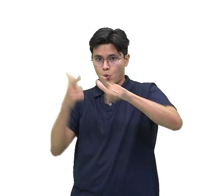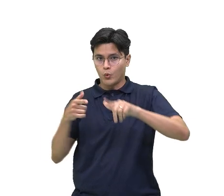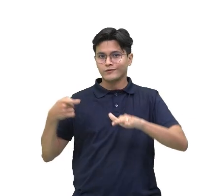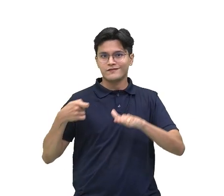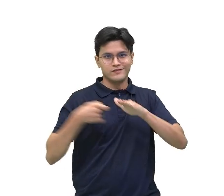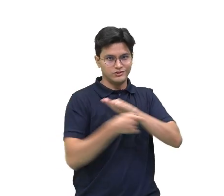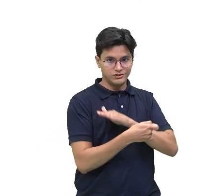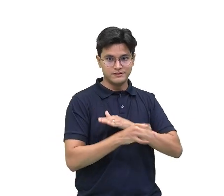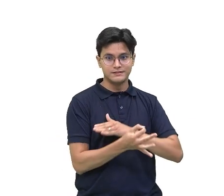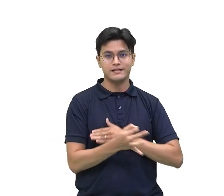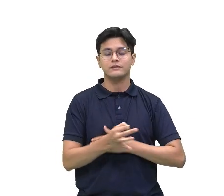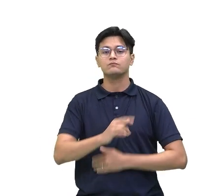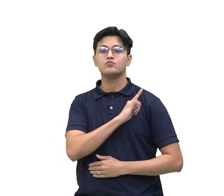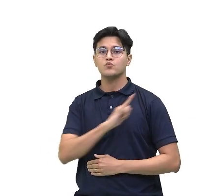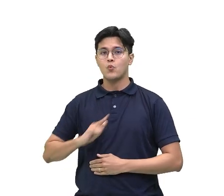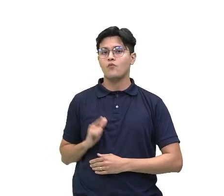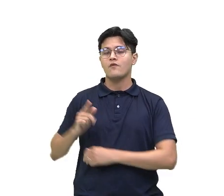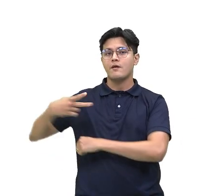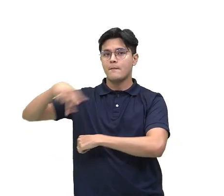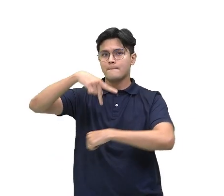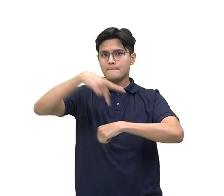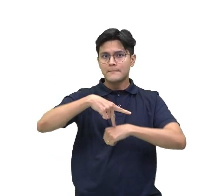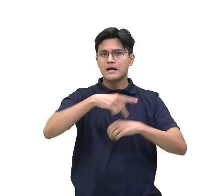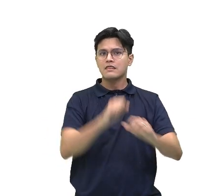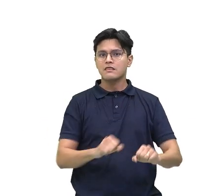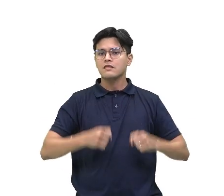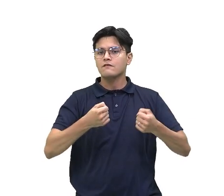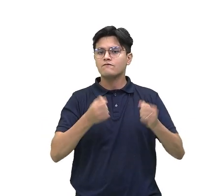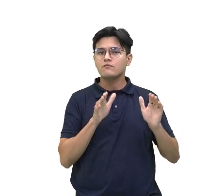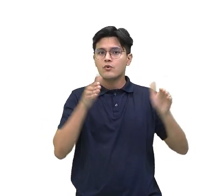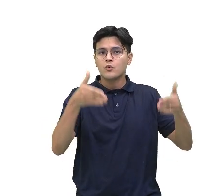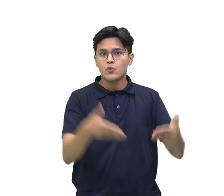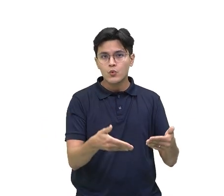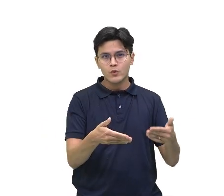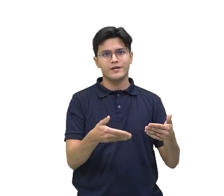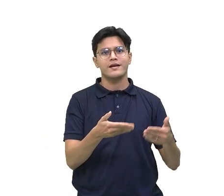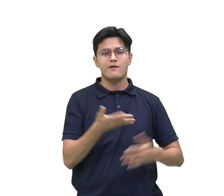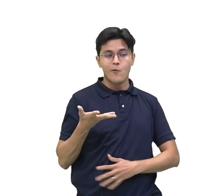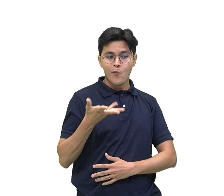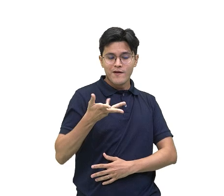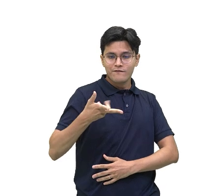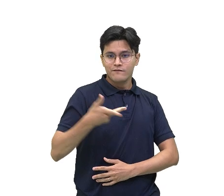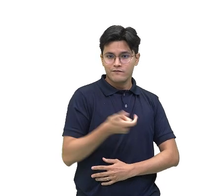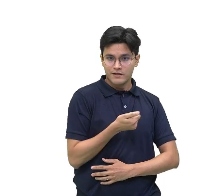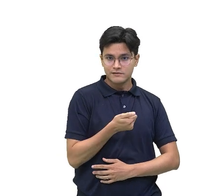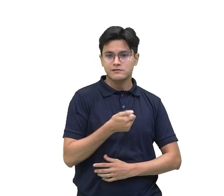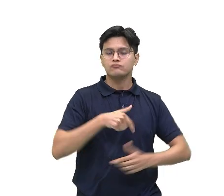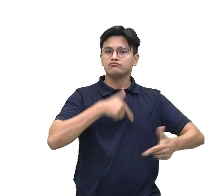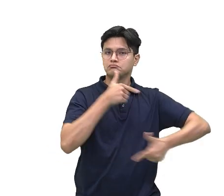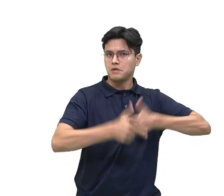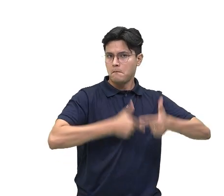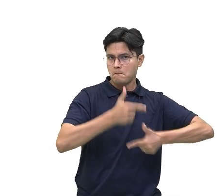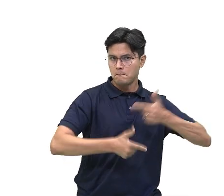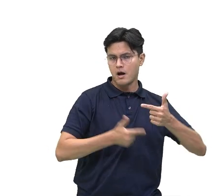gente, desses países acabaram se empenhando na qualificação da mão de obra, ainda que barata, né? O incentivo também